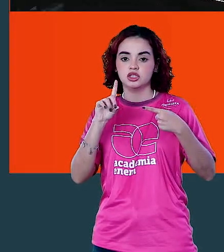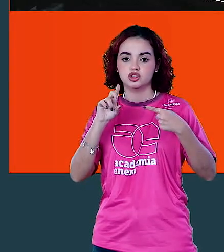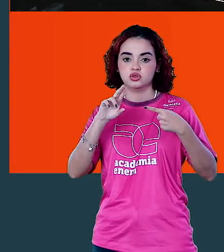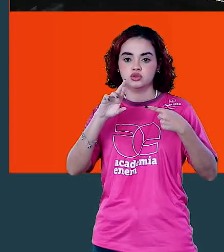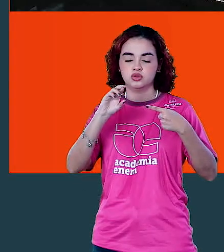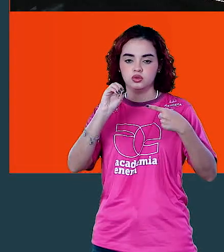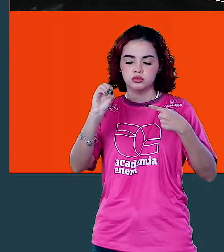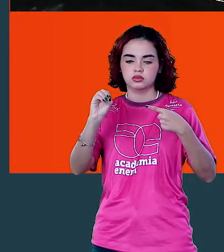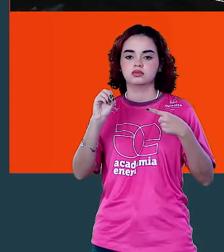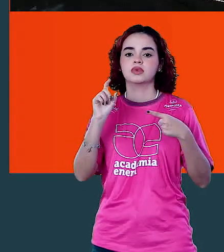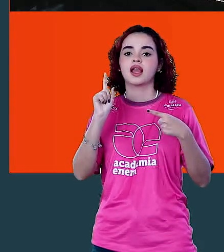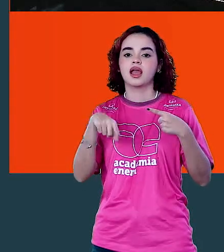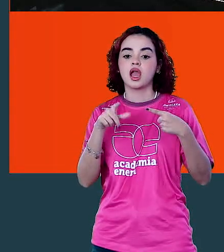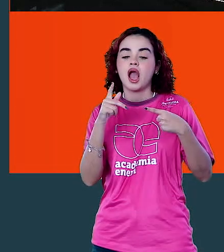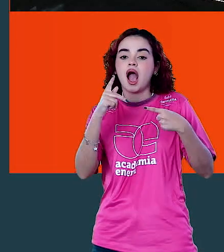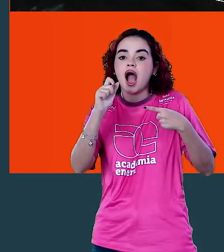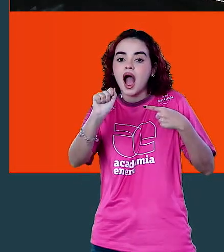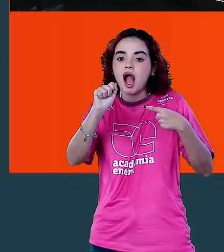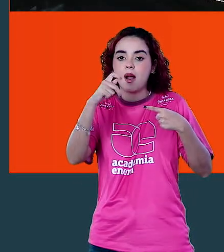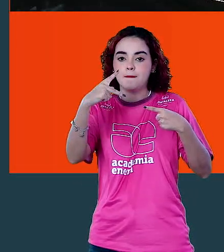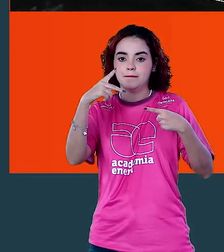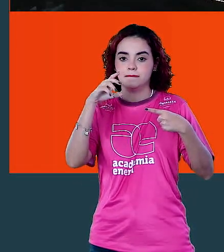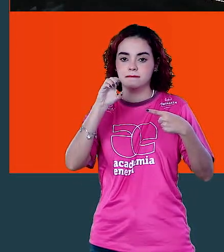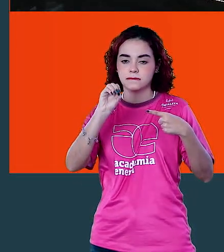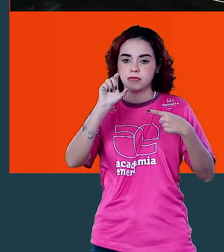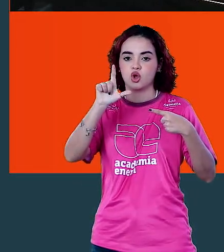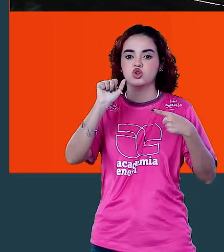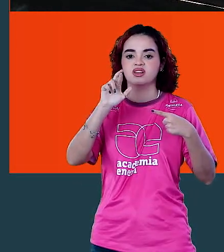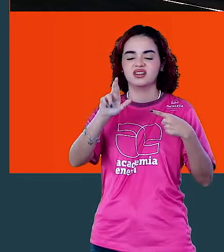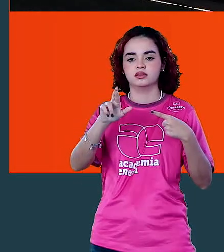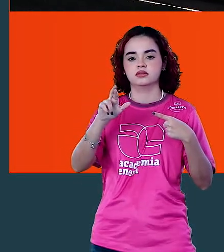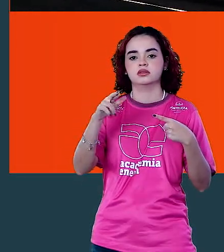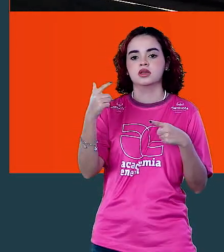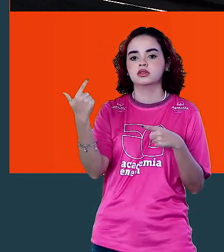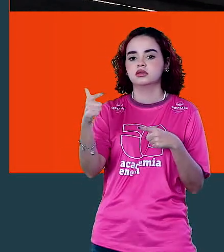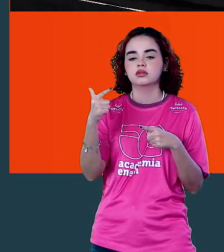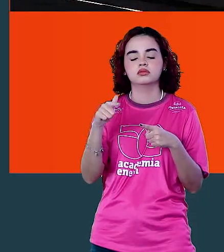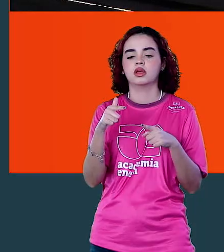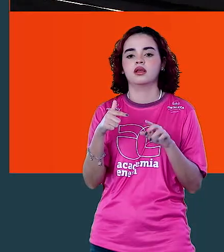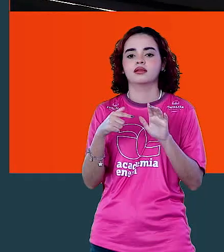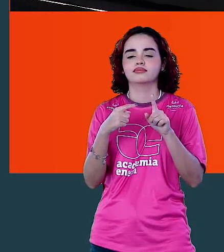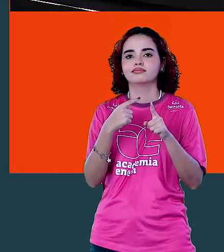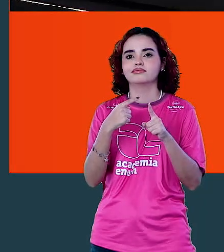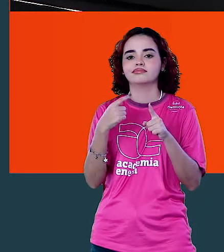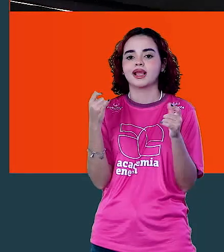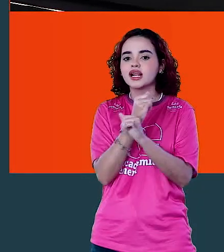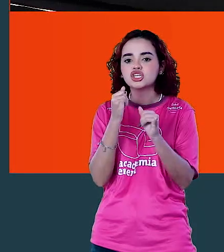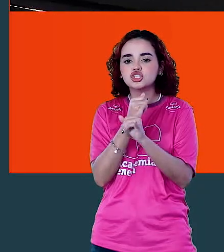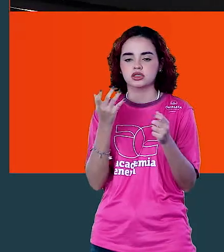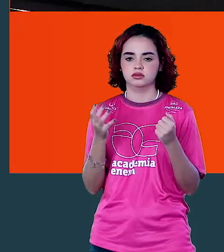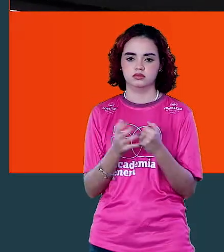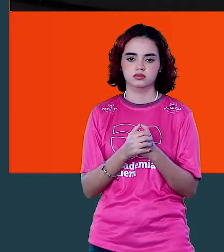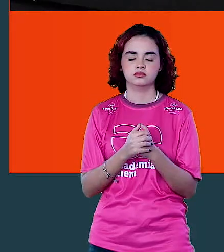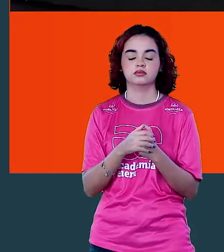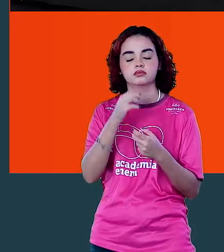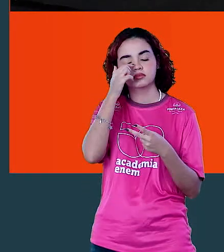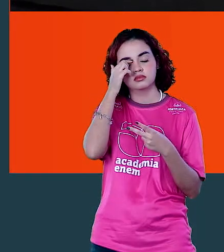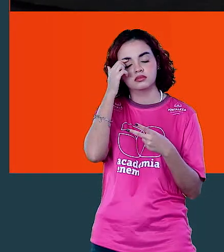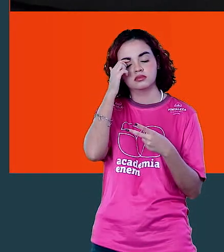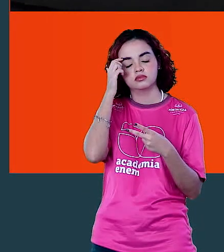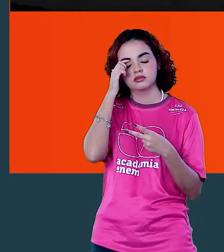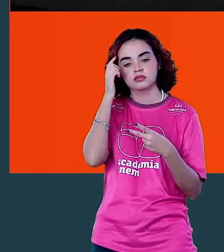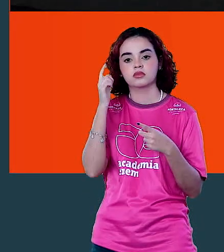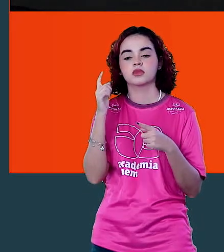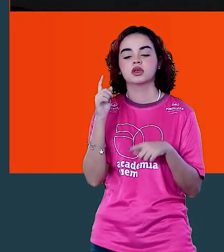Hidrocarbonetos são moléculas apolares. Não tem carga, não tem polos. Toda molécula que